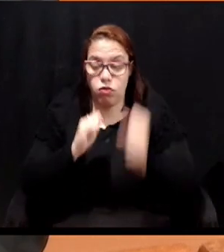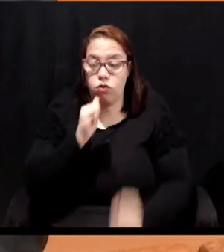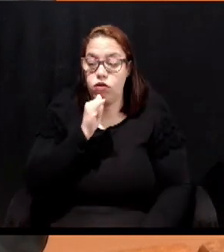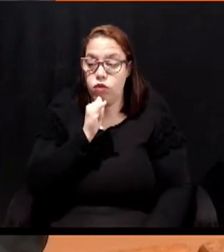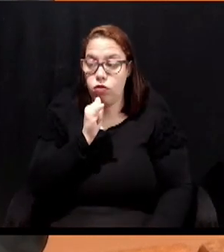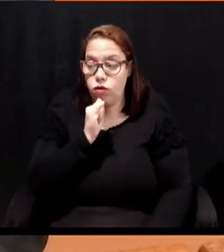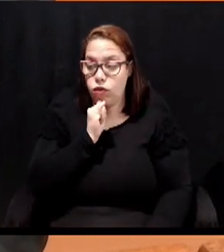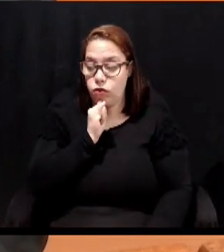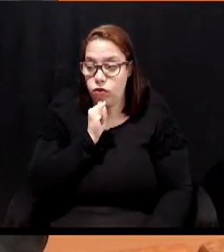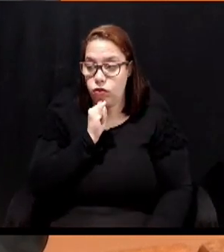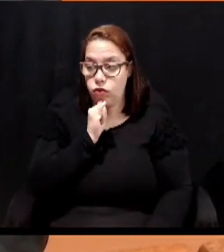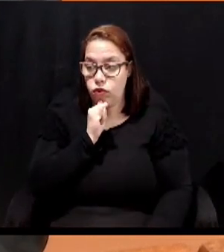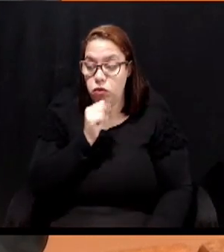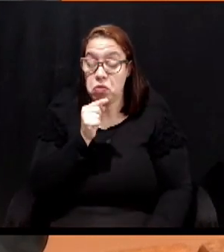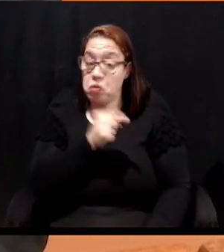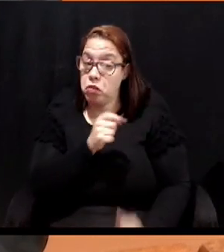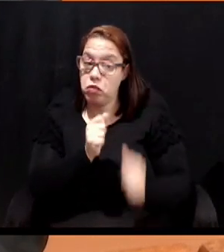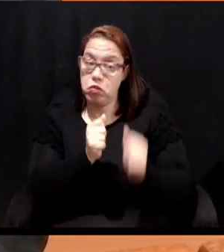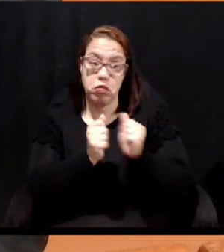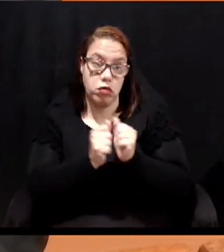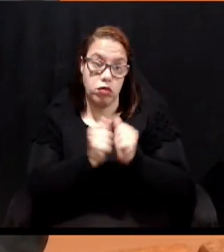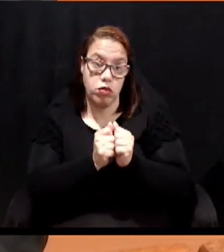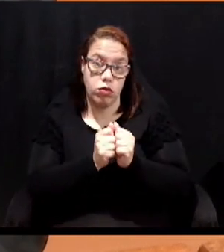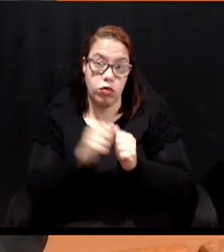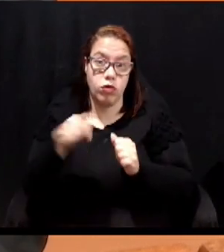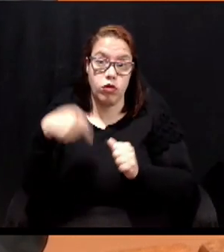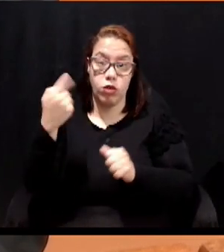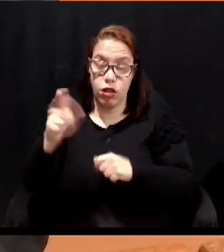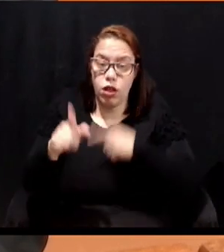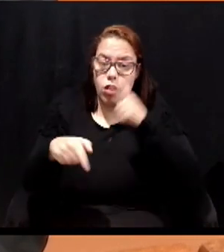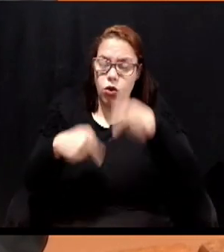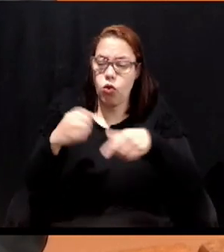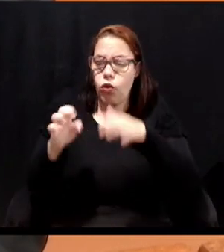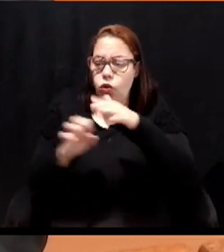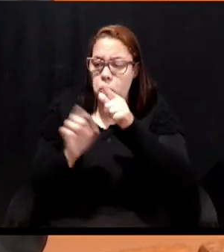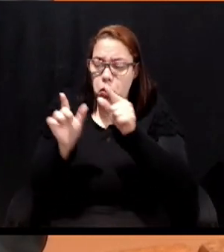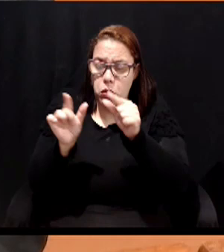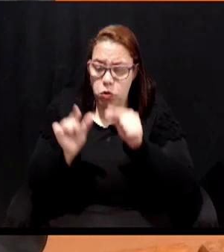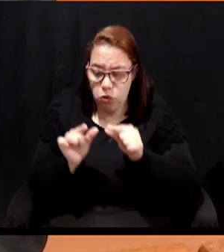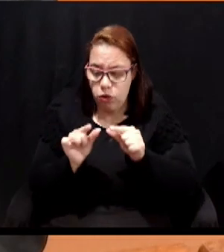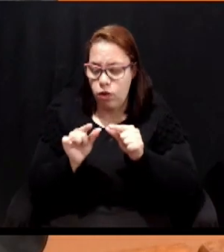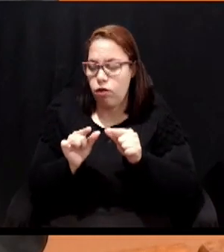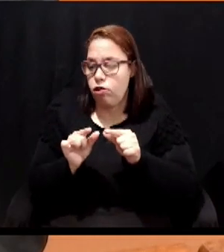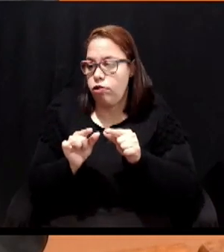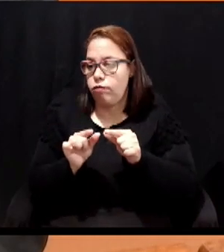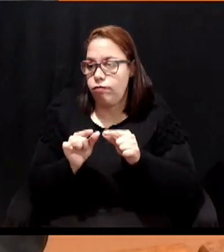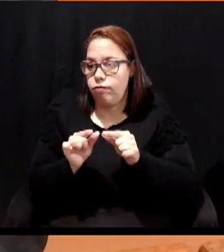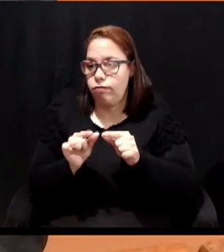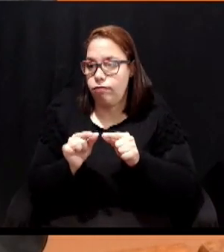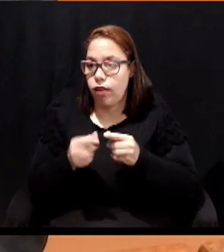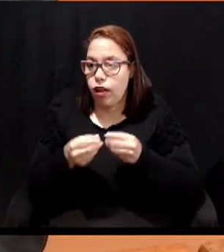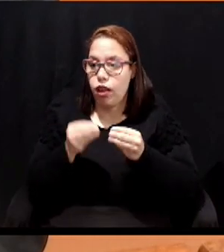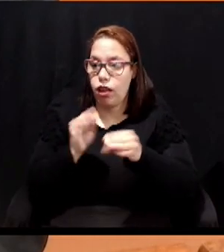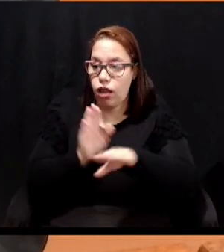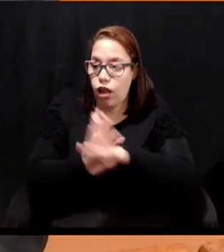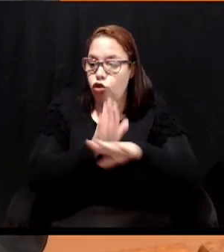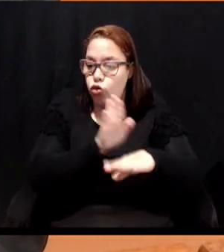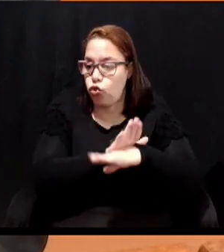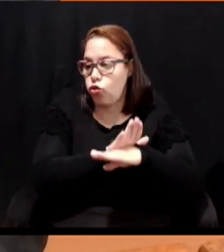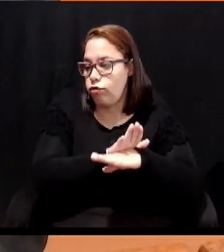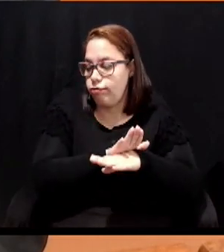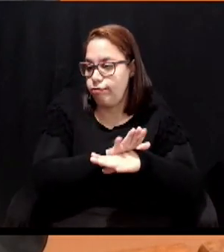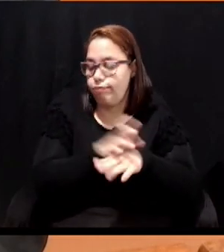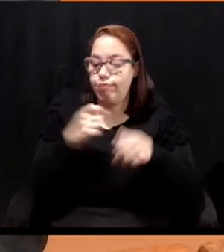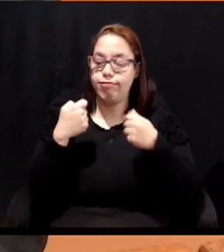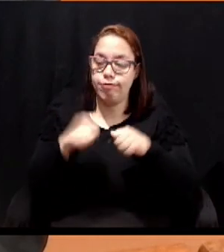com ele traz outras empresas menores que são fornecedores. E nós precisamos estar